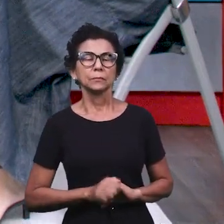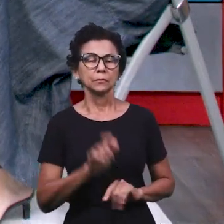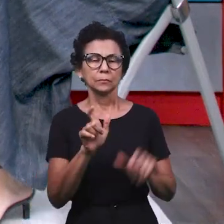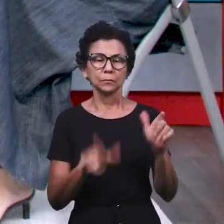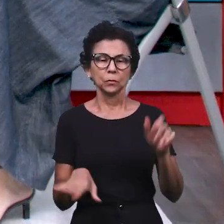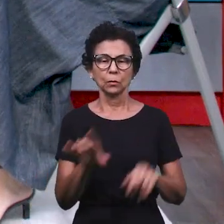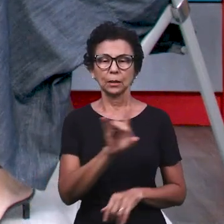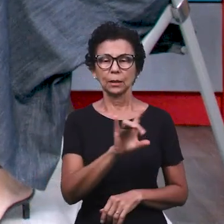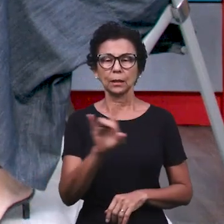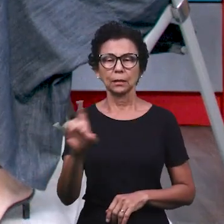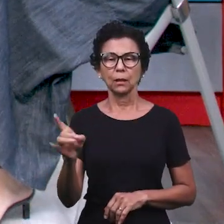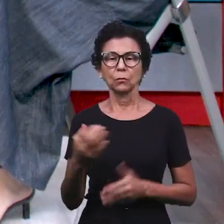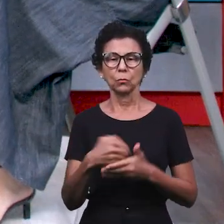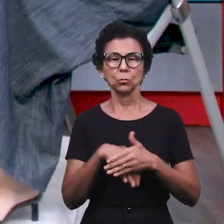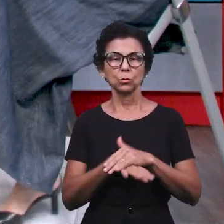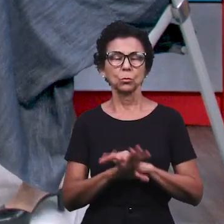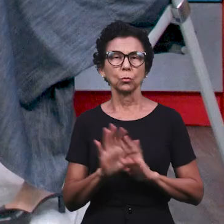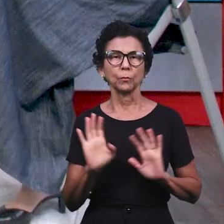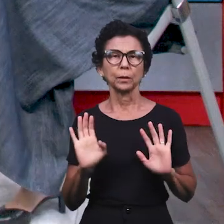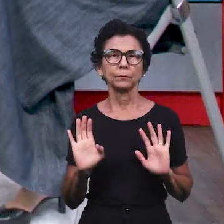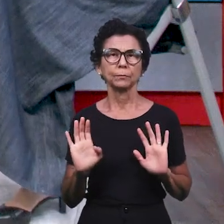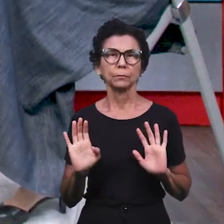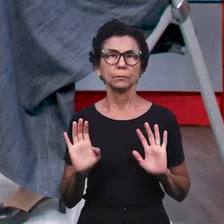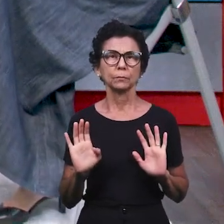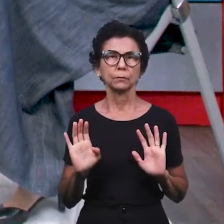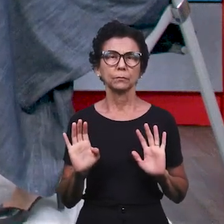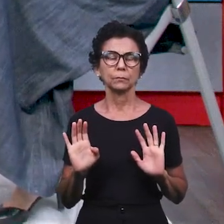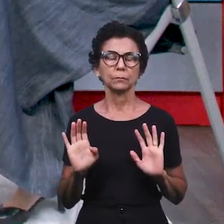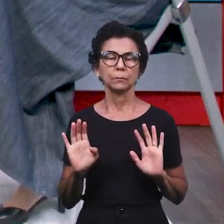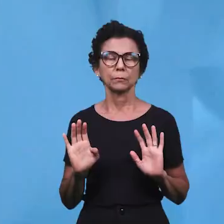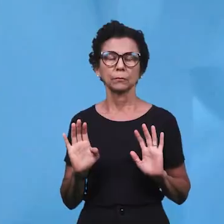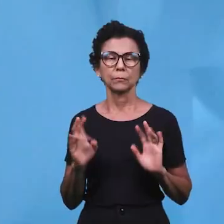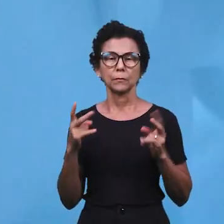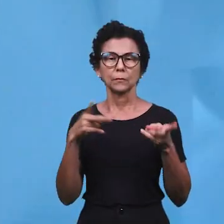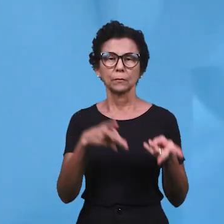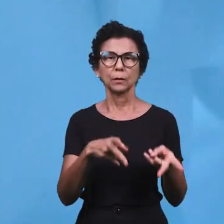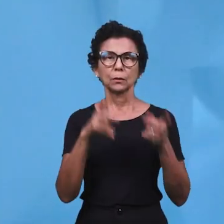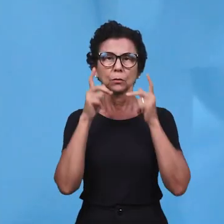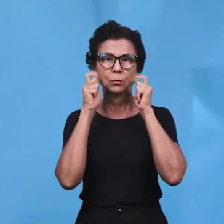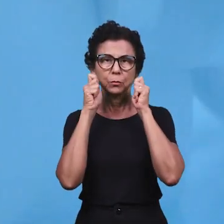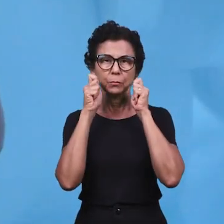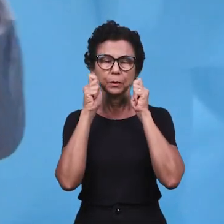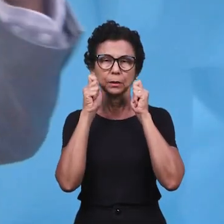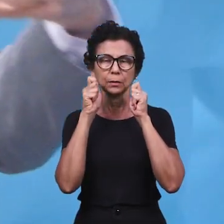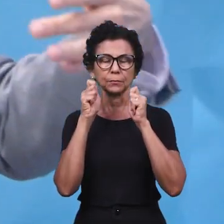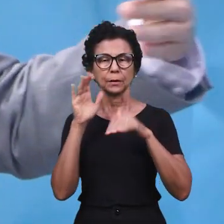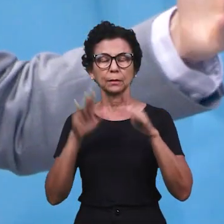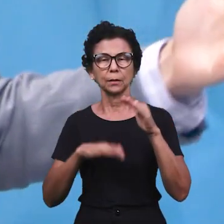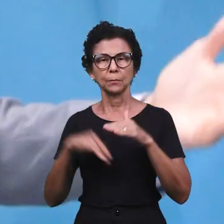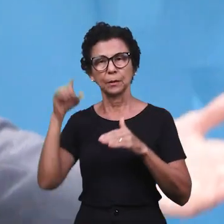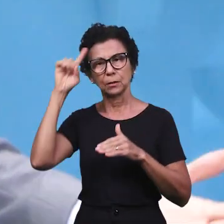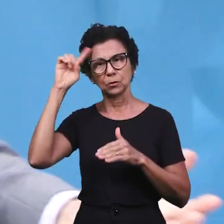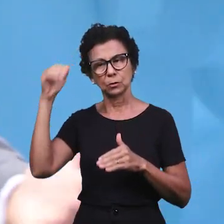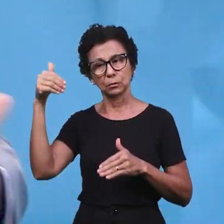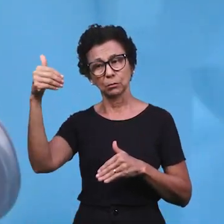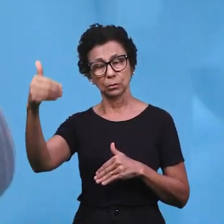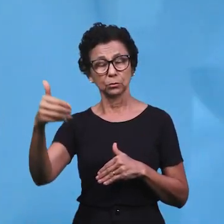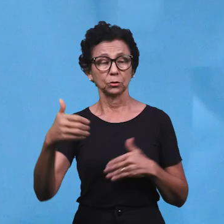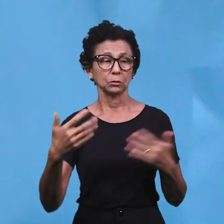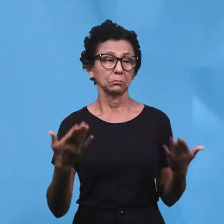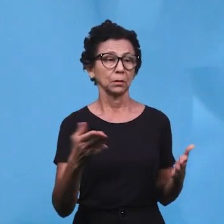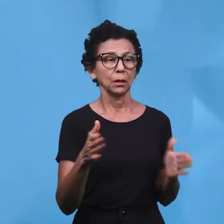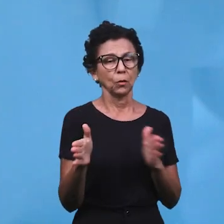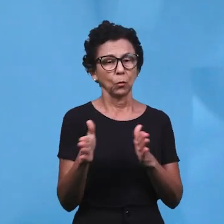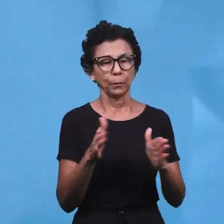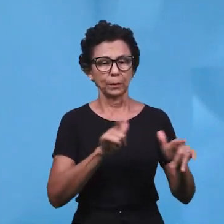vai ter o seu próprio ritual, né? Porque isso ele é individualizado conforme a rotina de cada pessoa. Sim, O tanto